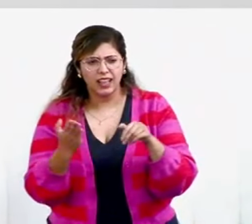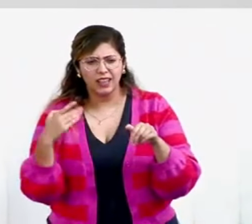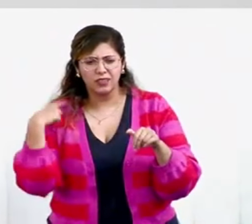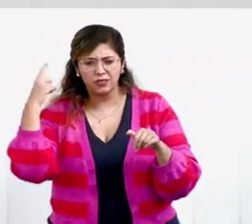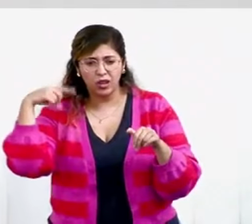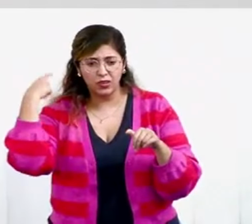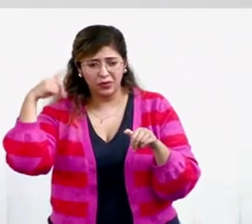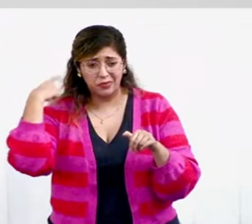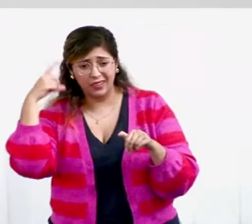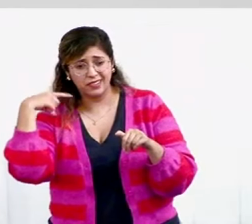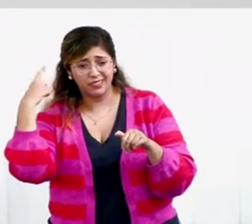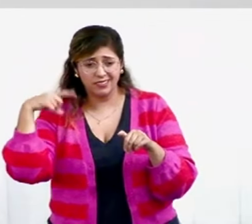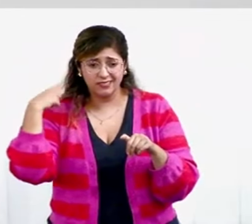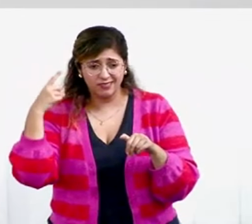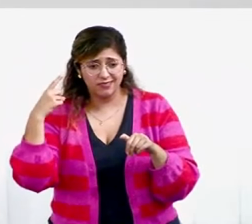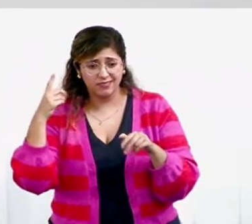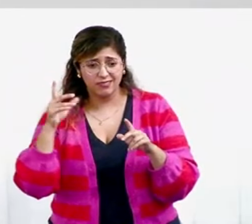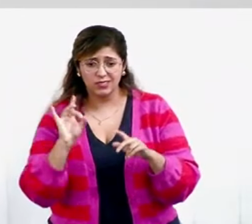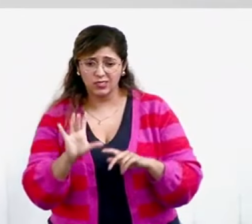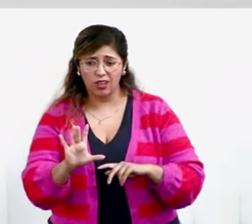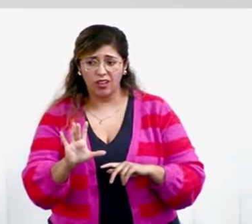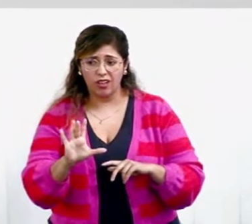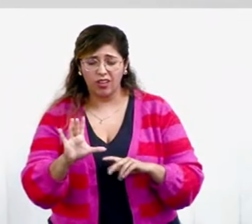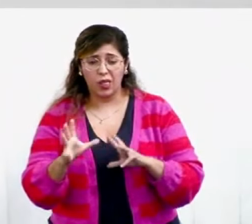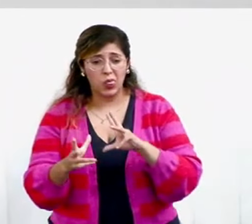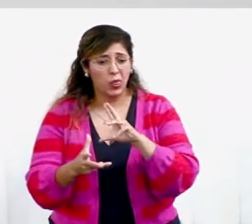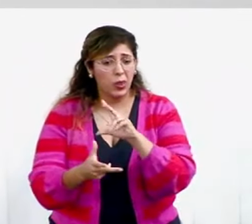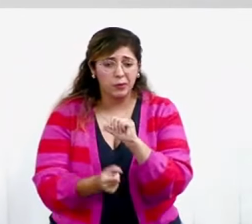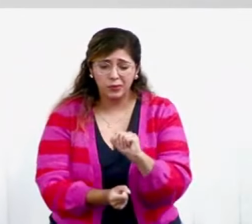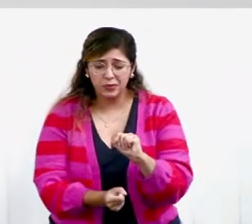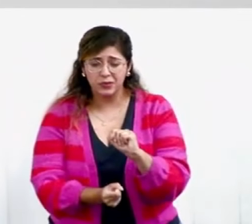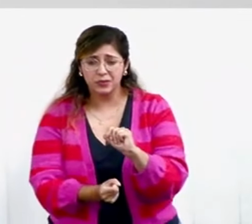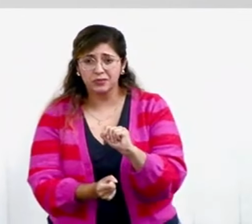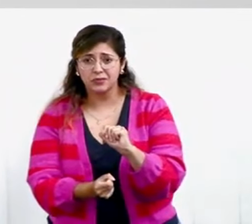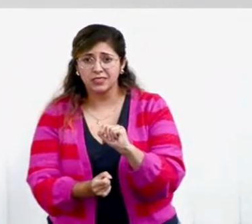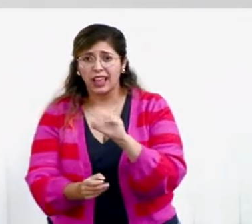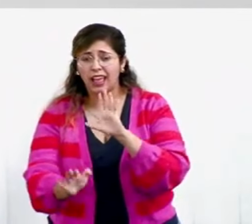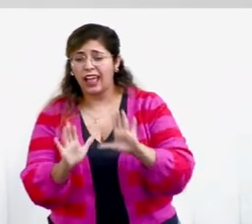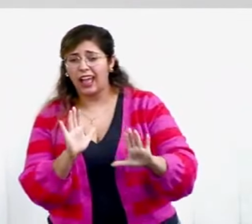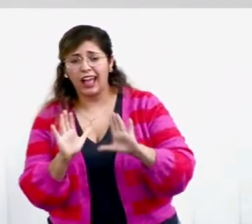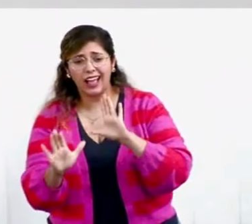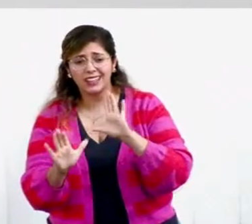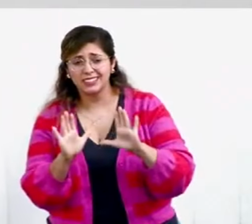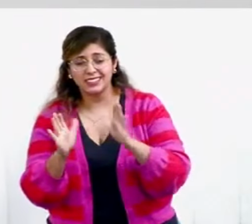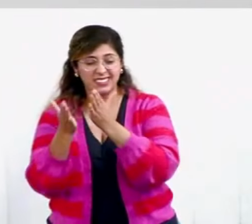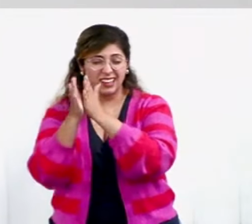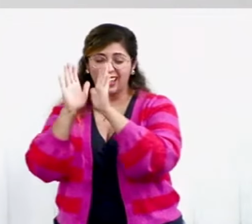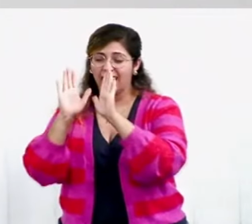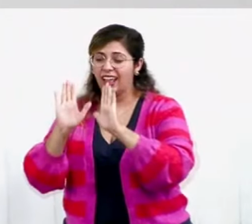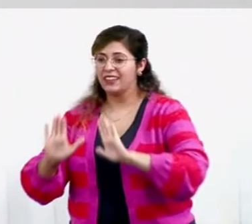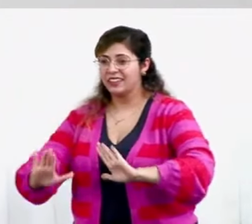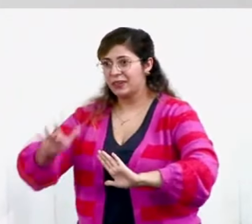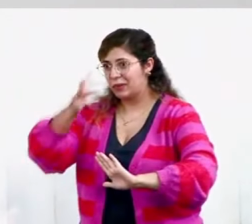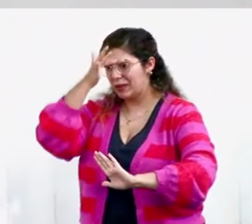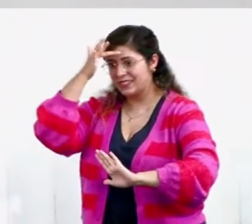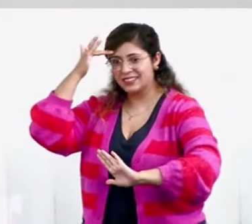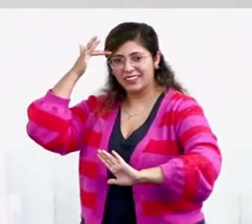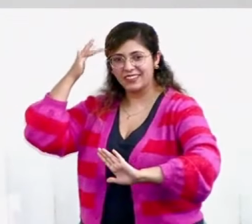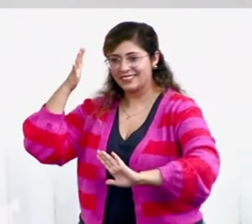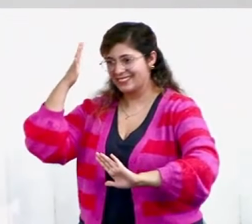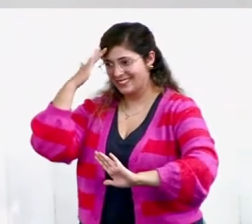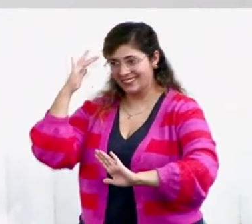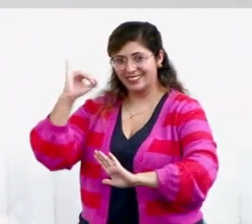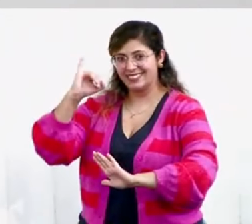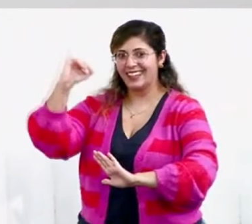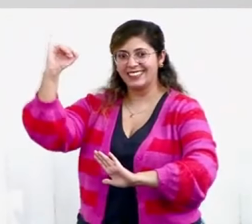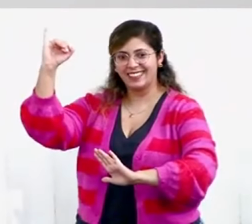e negando a Deus? Porque idolatramos e seguimos blogueiros que são tolos nos seus raciocínios,